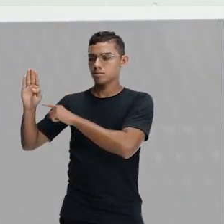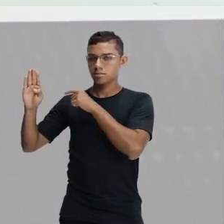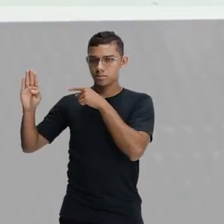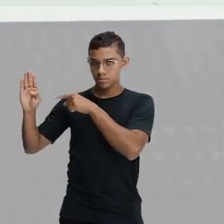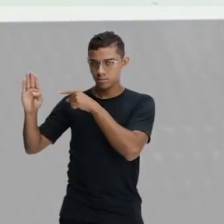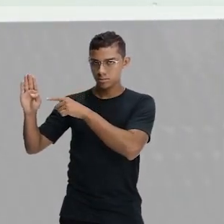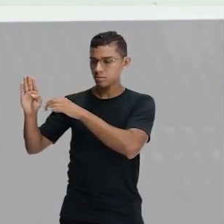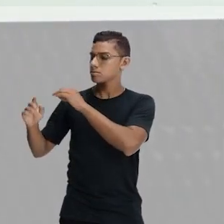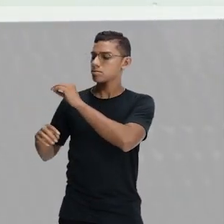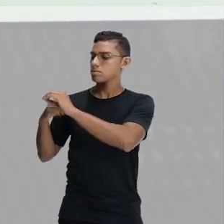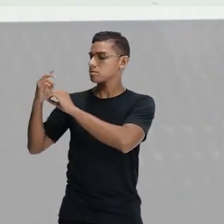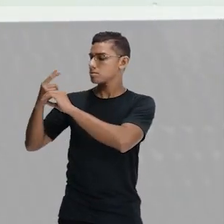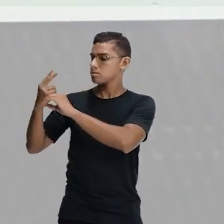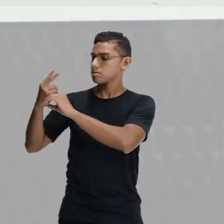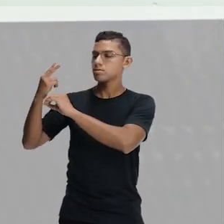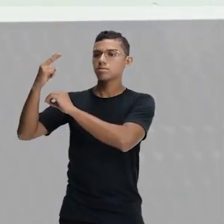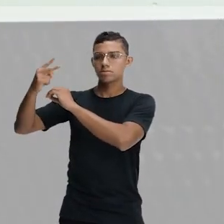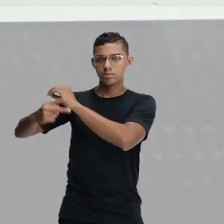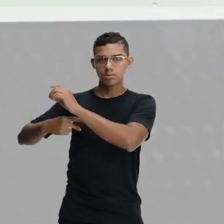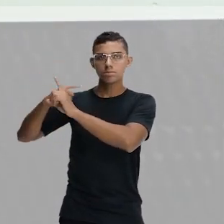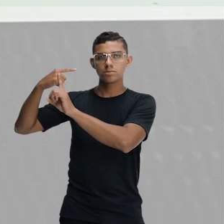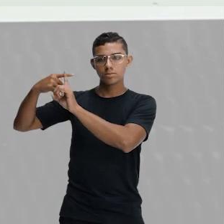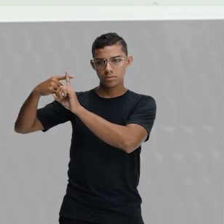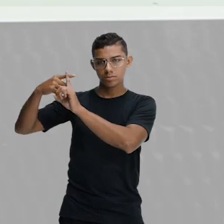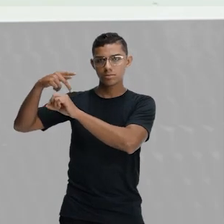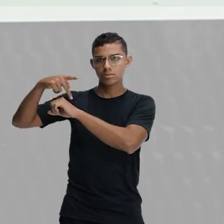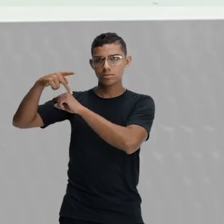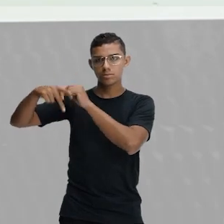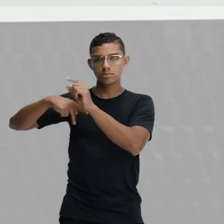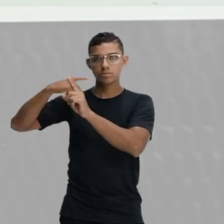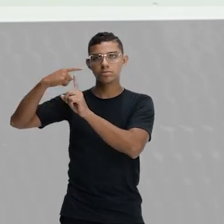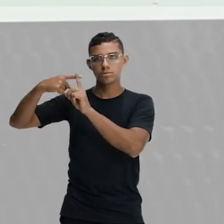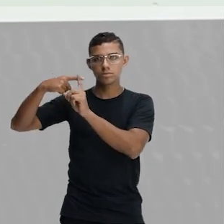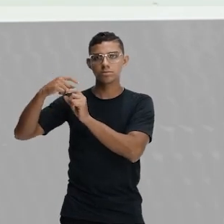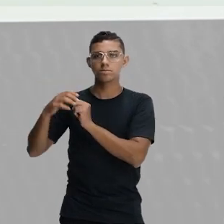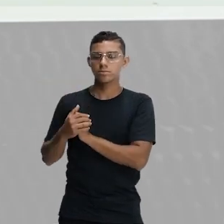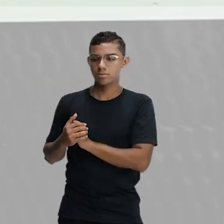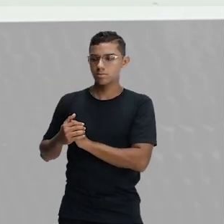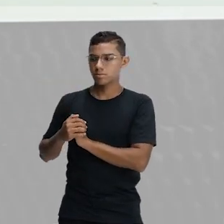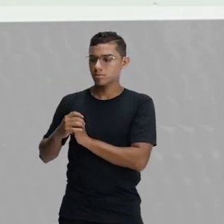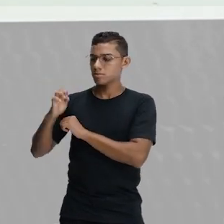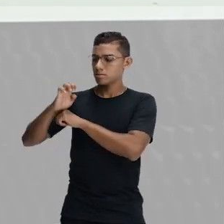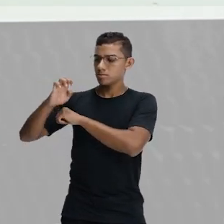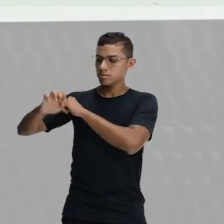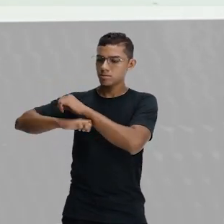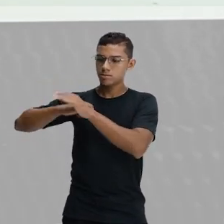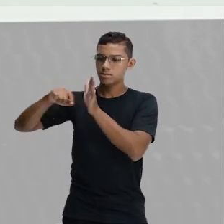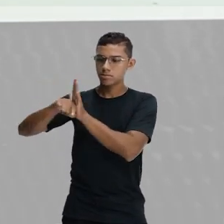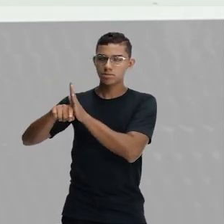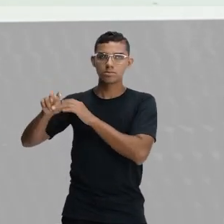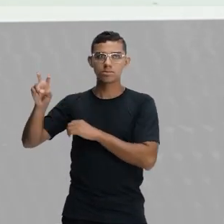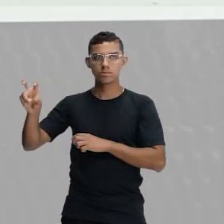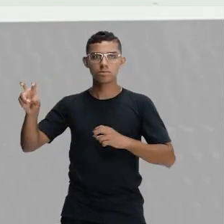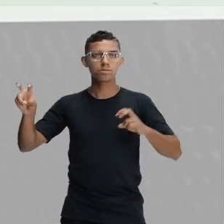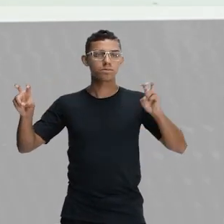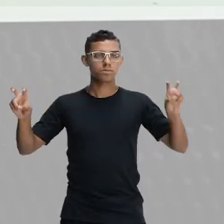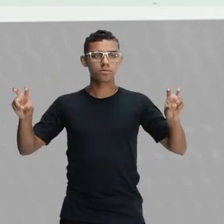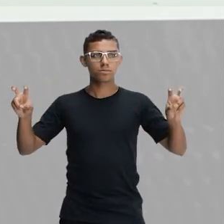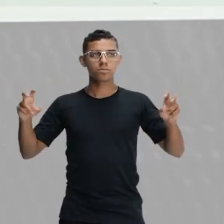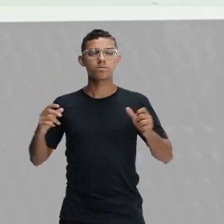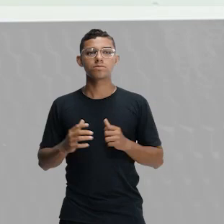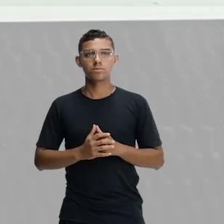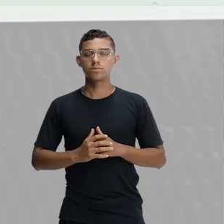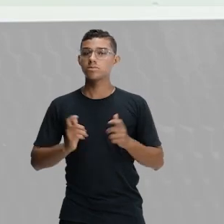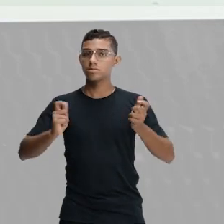Ok? 5 para um lado e 5 para o outro. Ok? Então, desta forma,